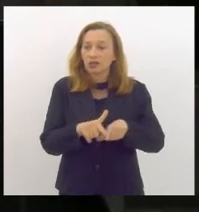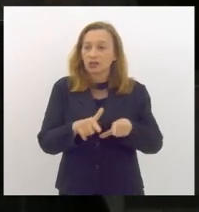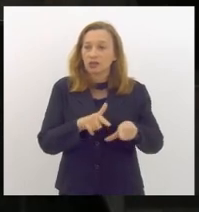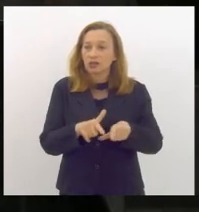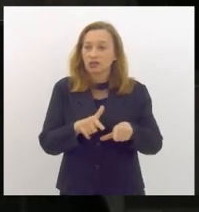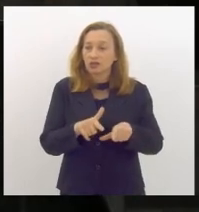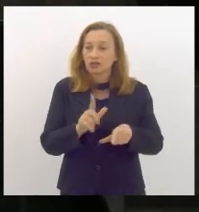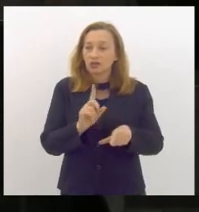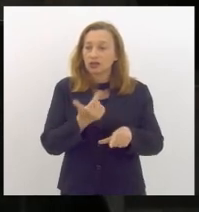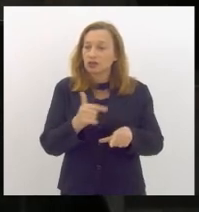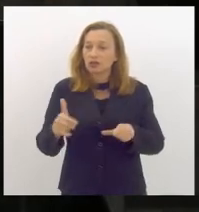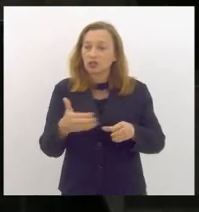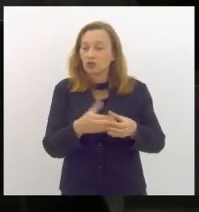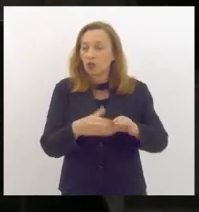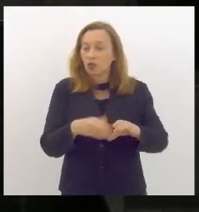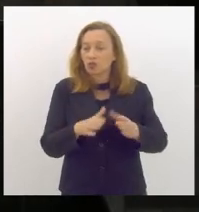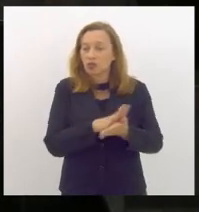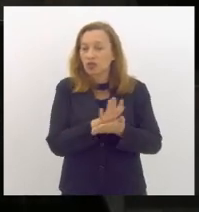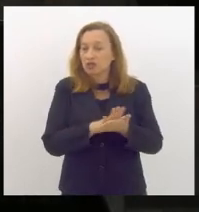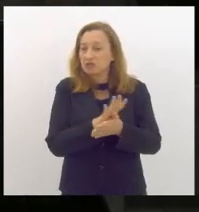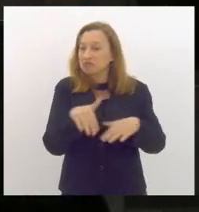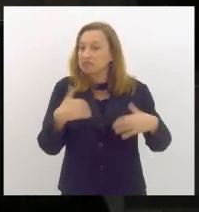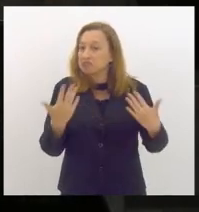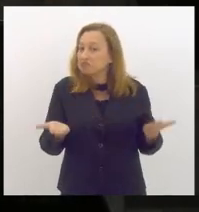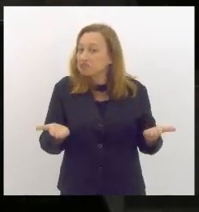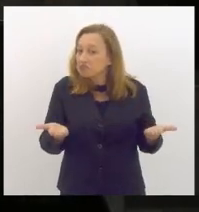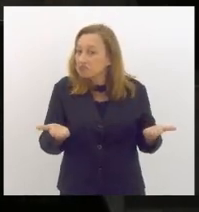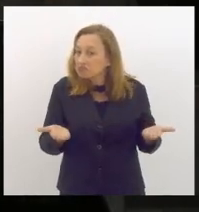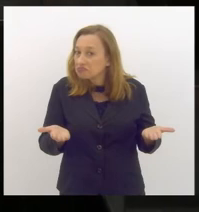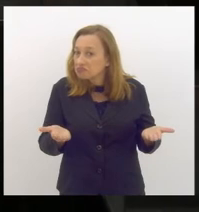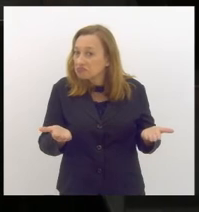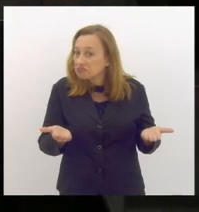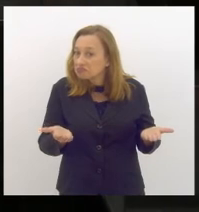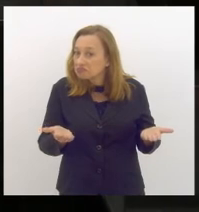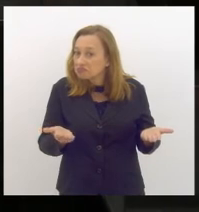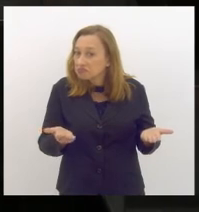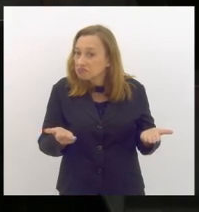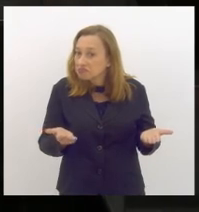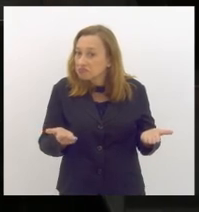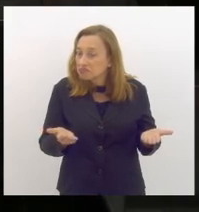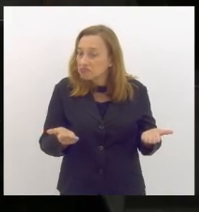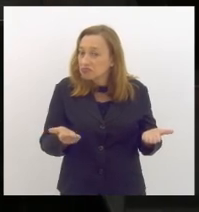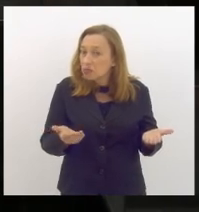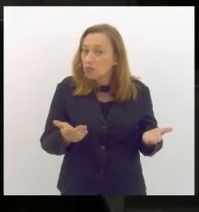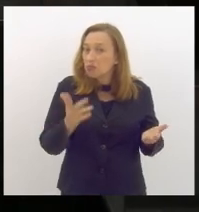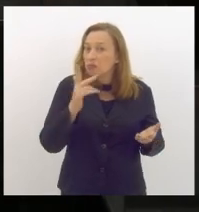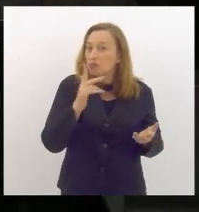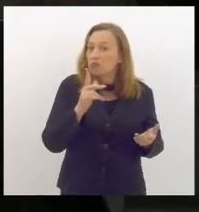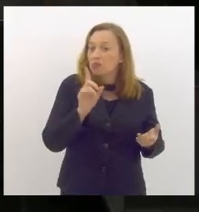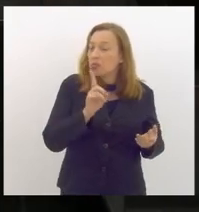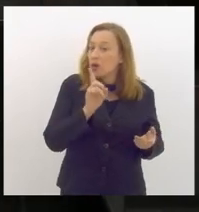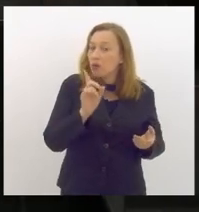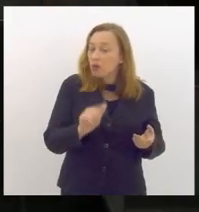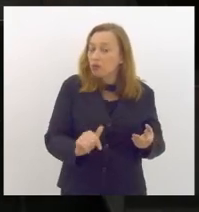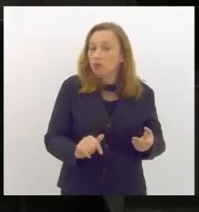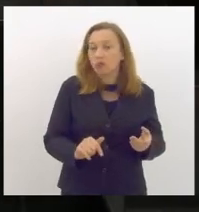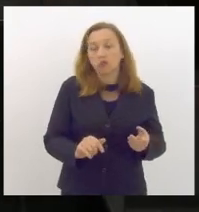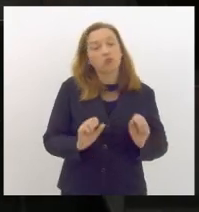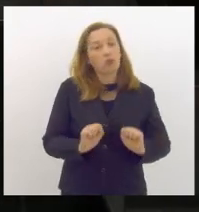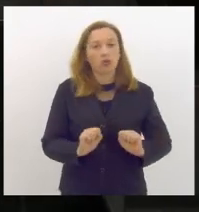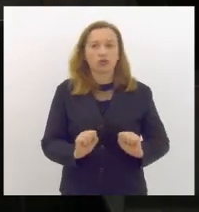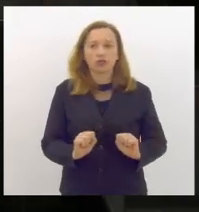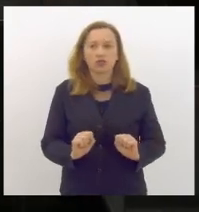sem concurso público. Como isso fosse possível. Mas isso